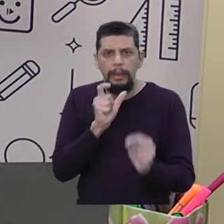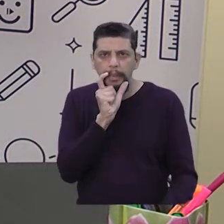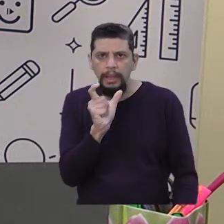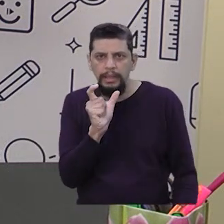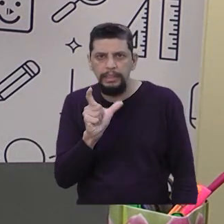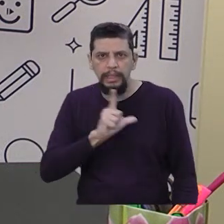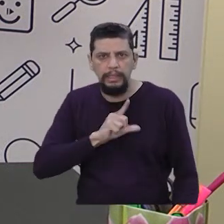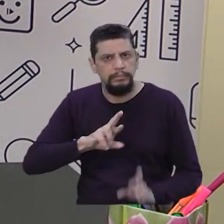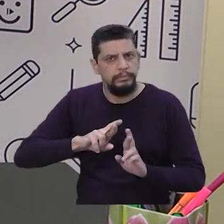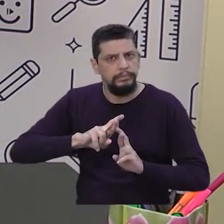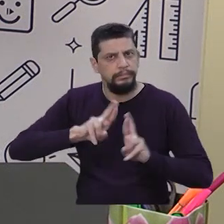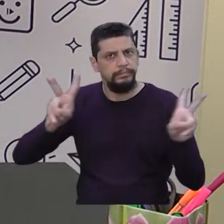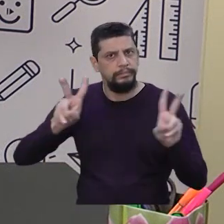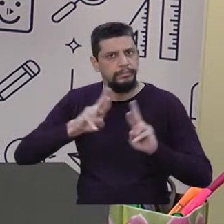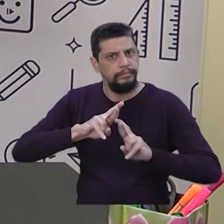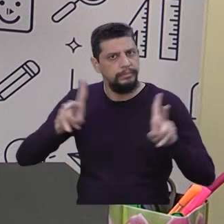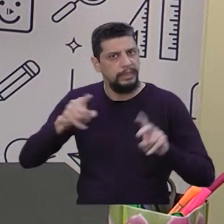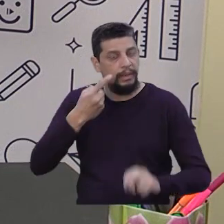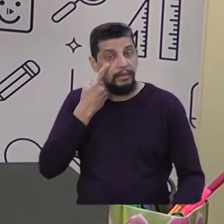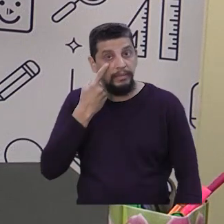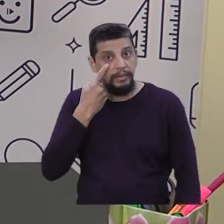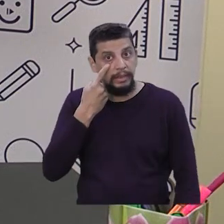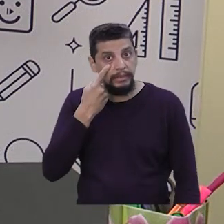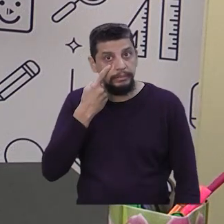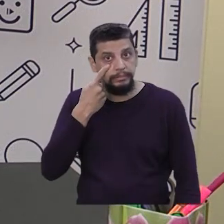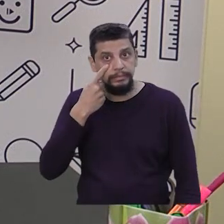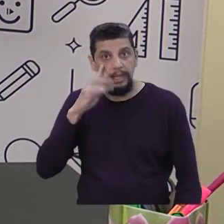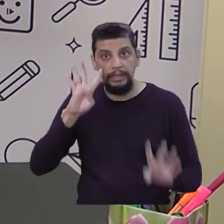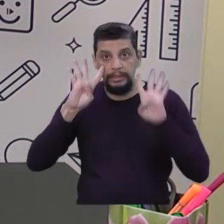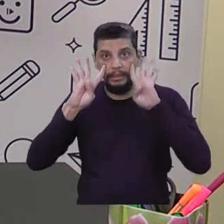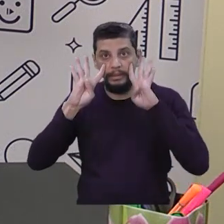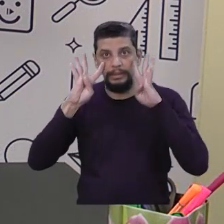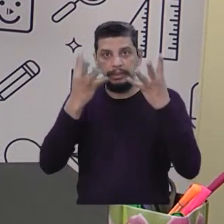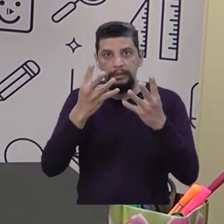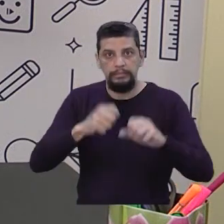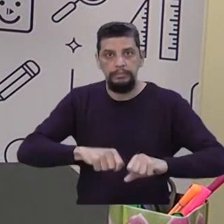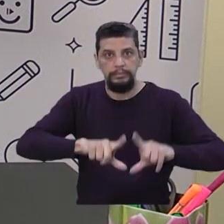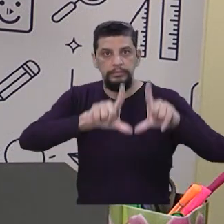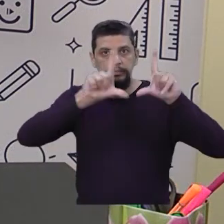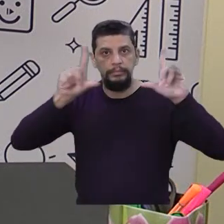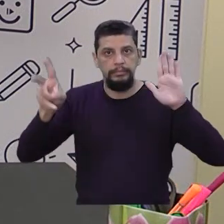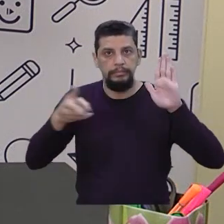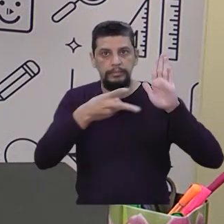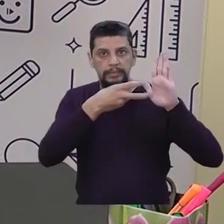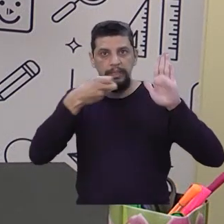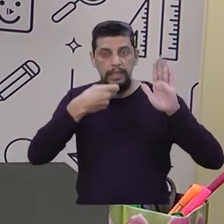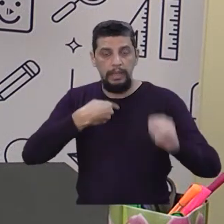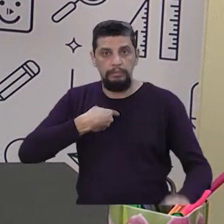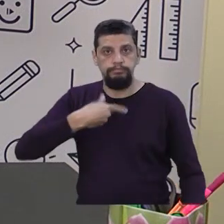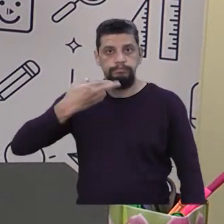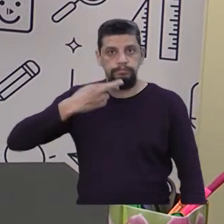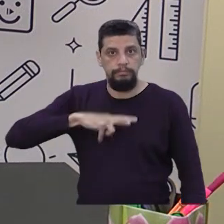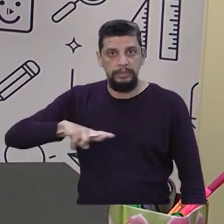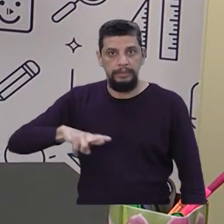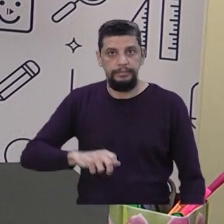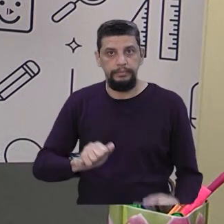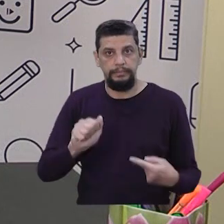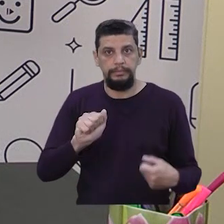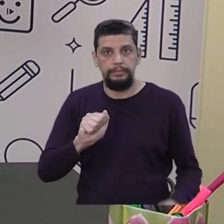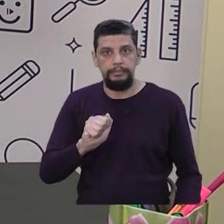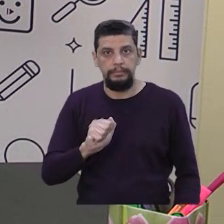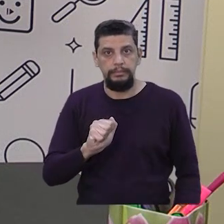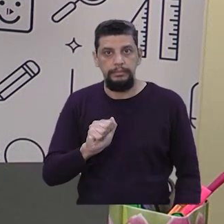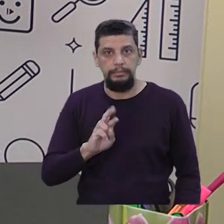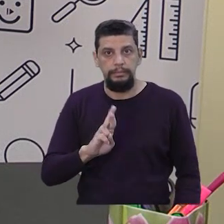diferente. Veja bem, olha, muita atenção na telinha agora. Vou repetir.